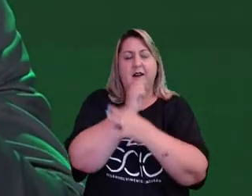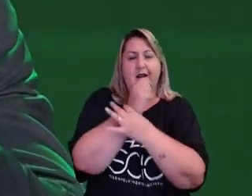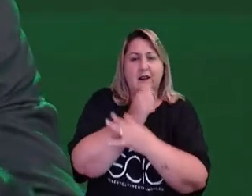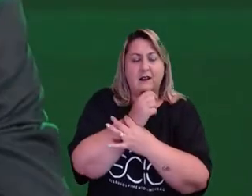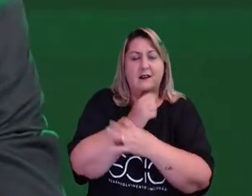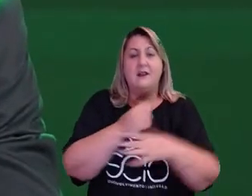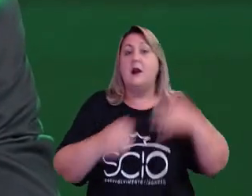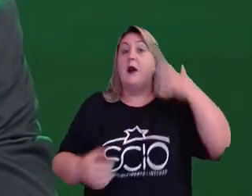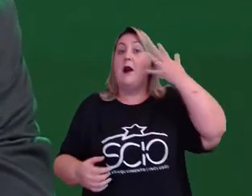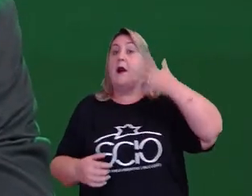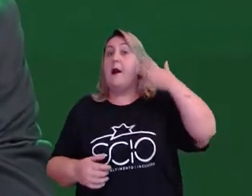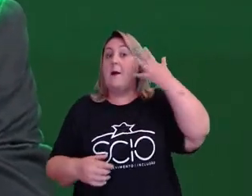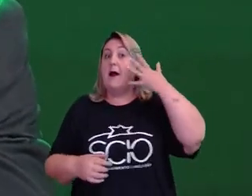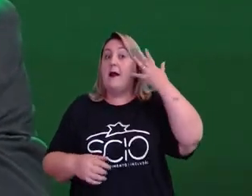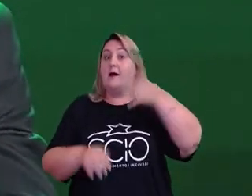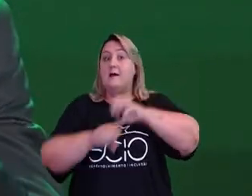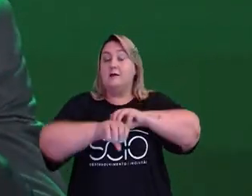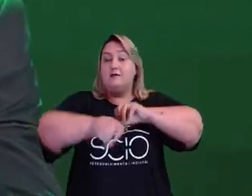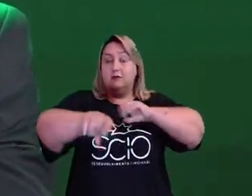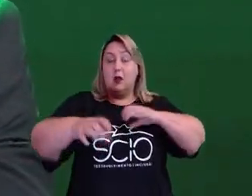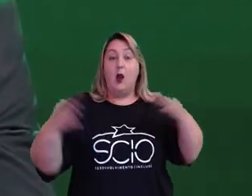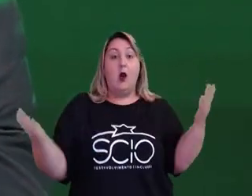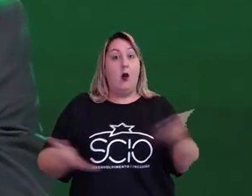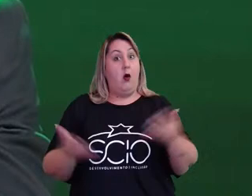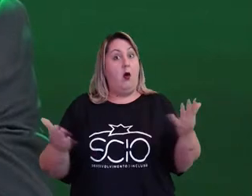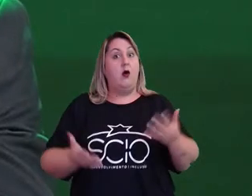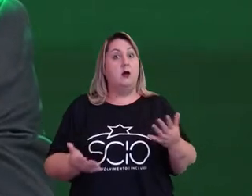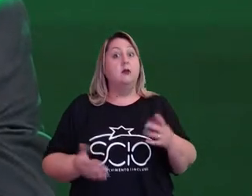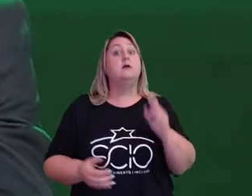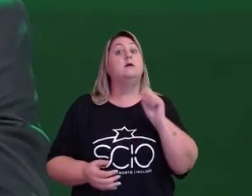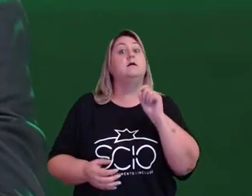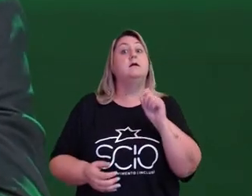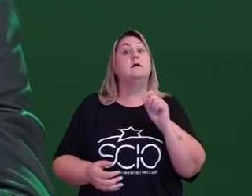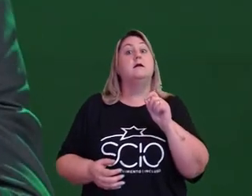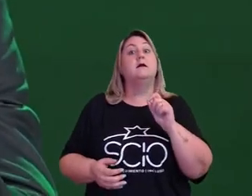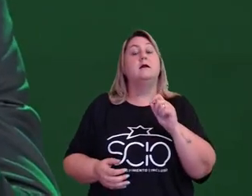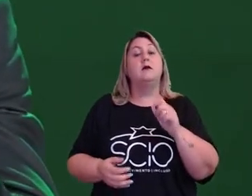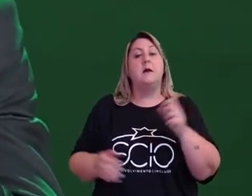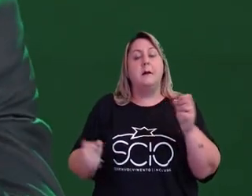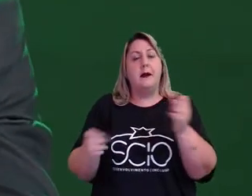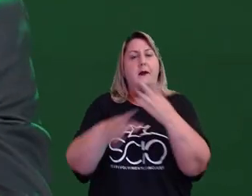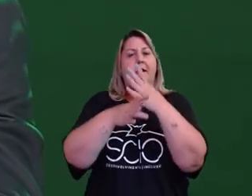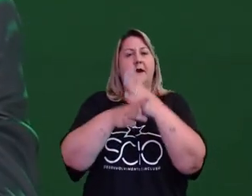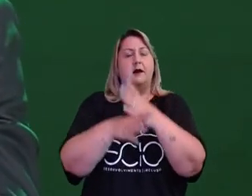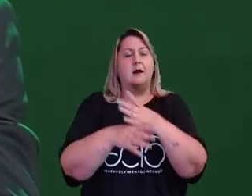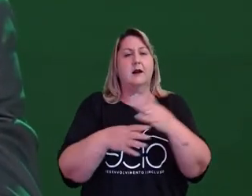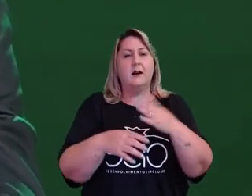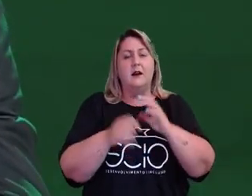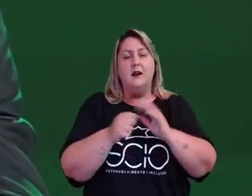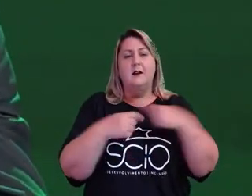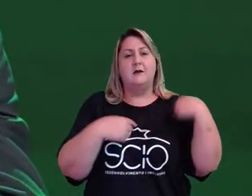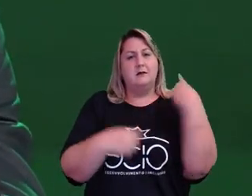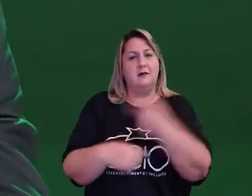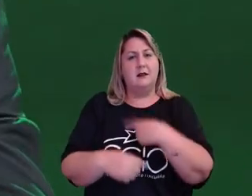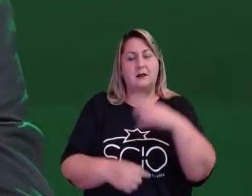fizemos palestras online. E hoje, estamos aqui para o encerramento da nossa